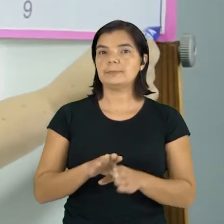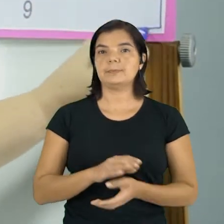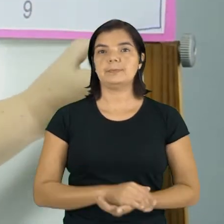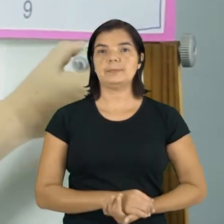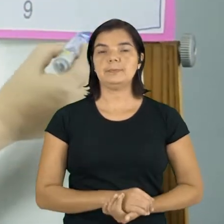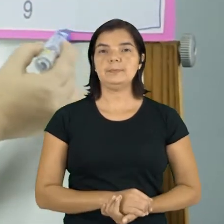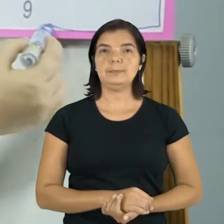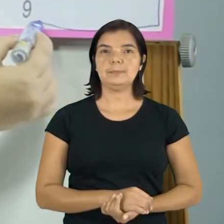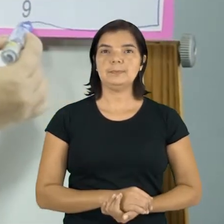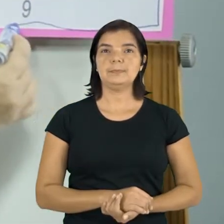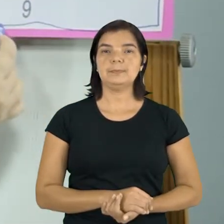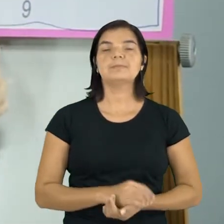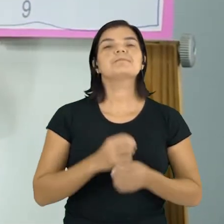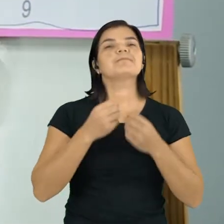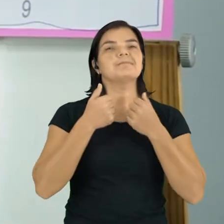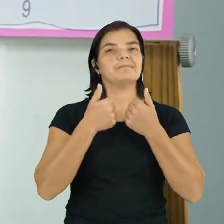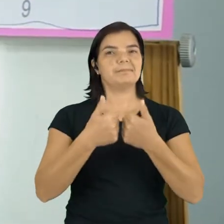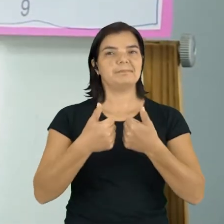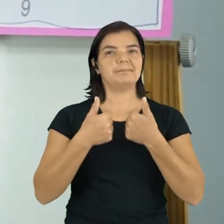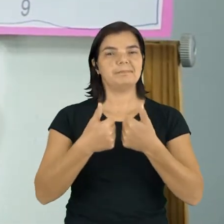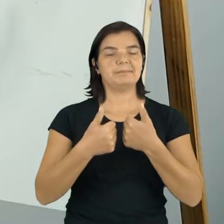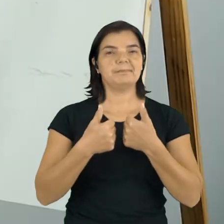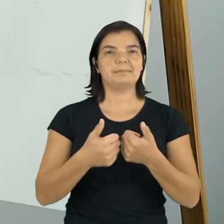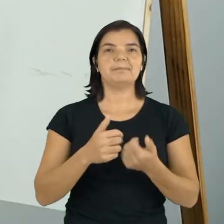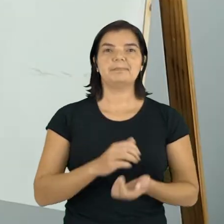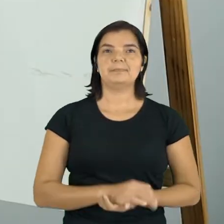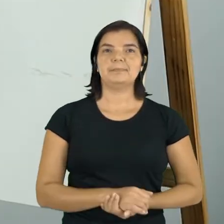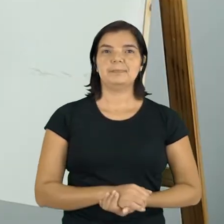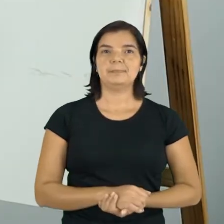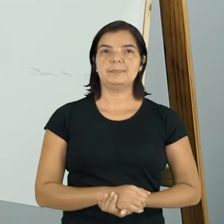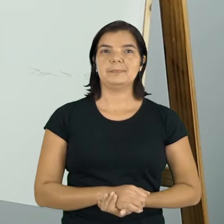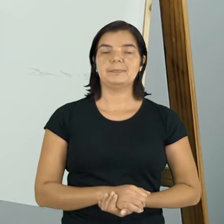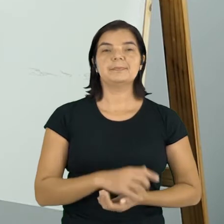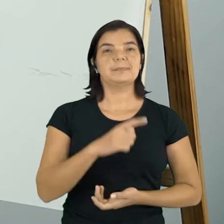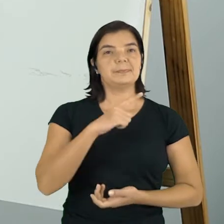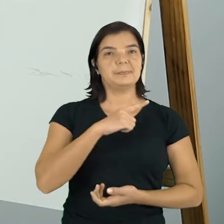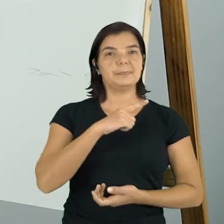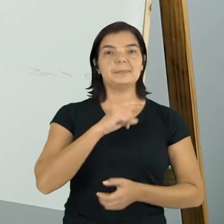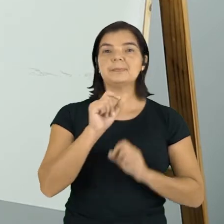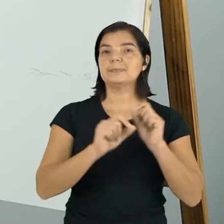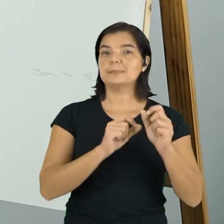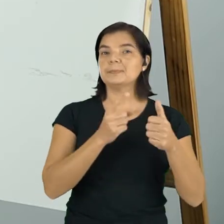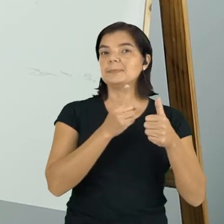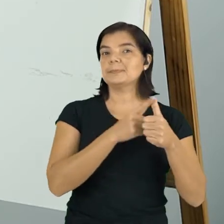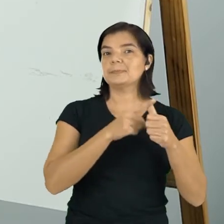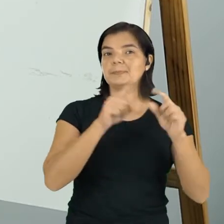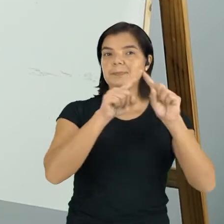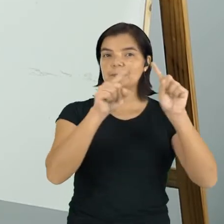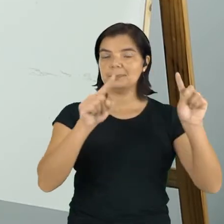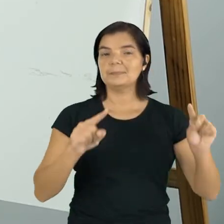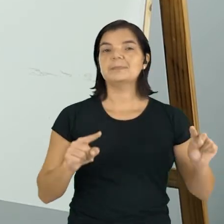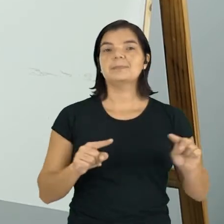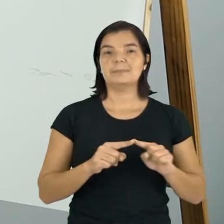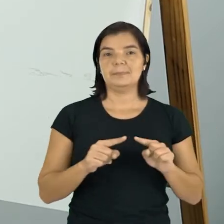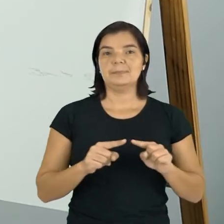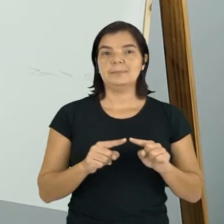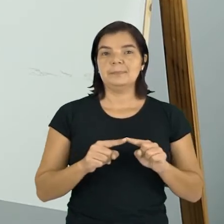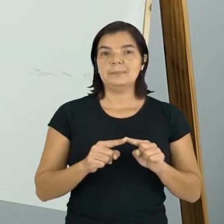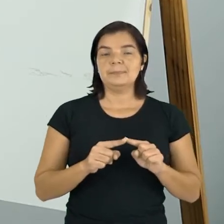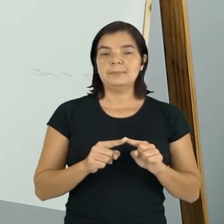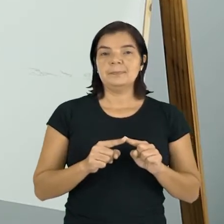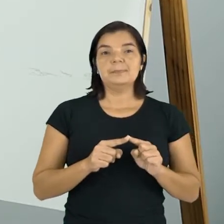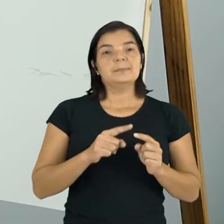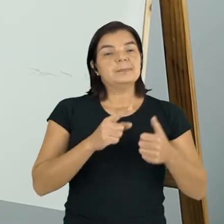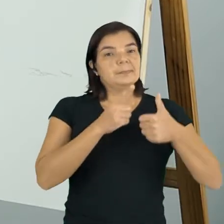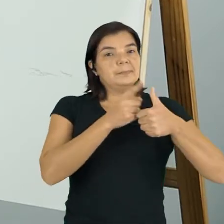coluna. Muito bem. Aqui nós temos o quê? A primeira coluna.